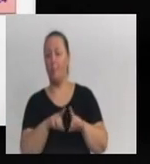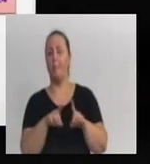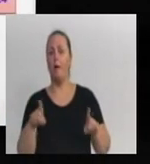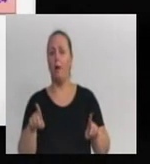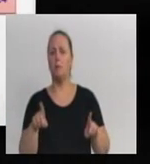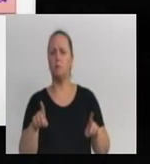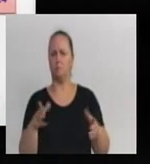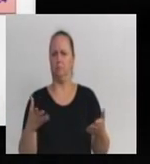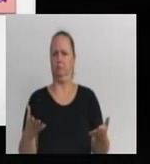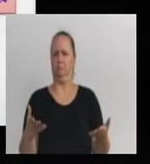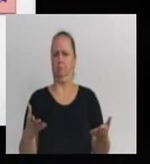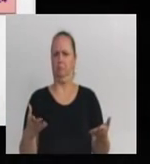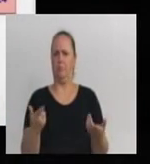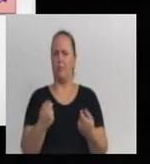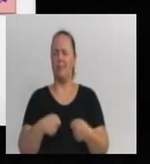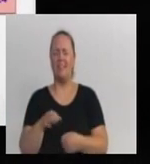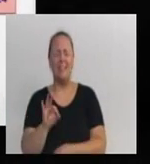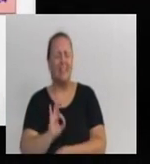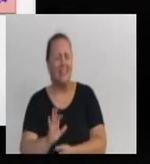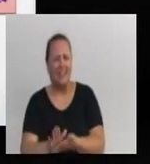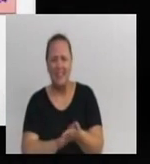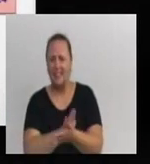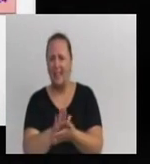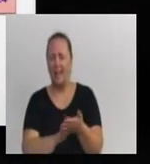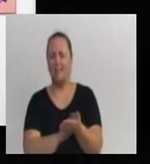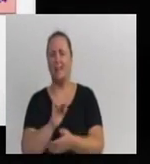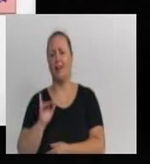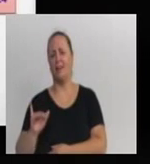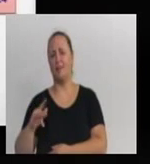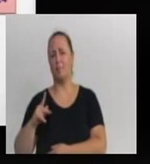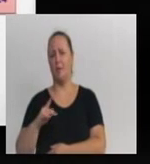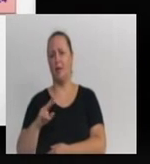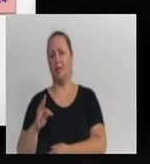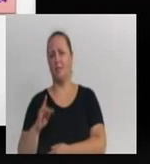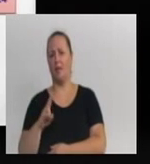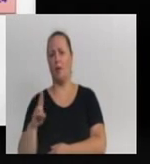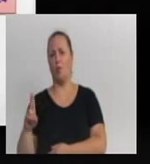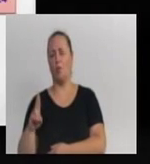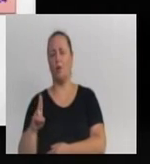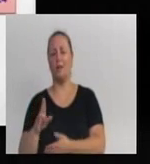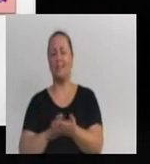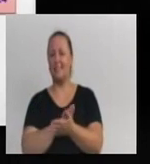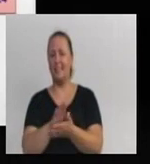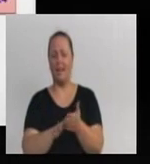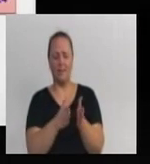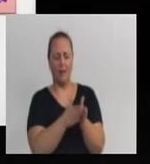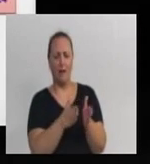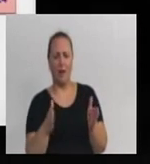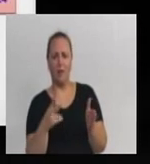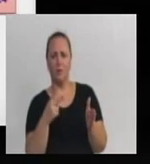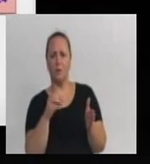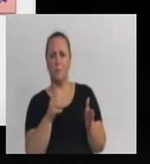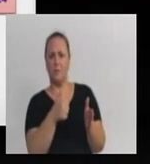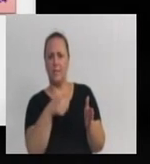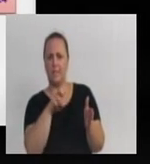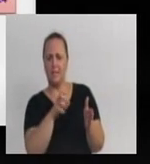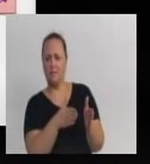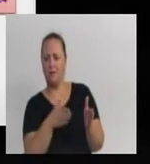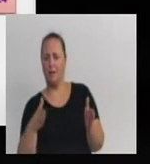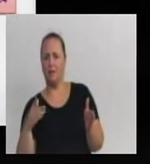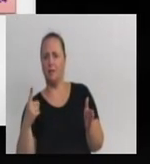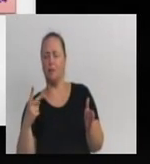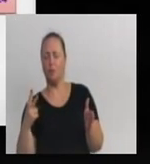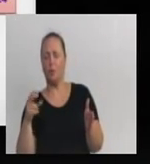isenta de 100% do IPTU entre 2015 e 2019. Outra empresa não menos